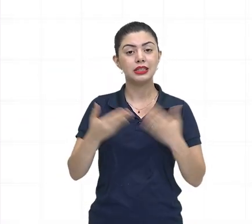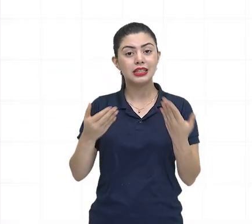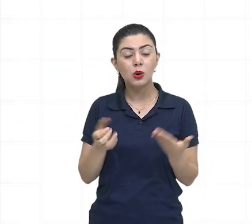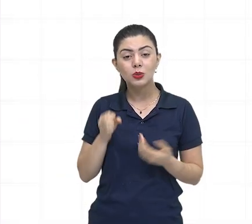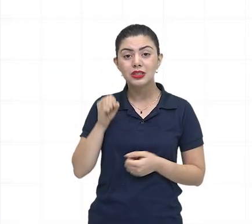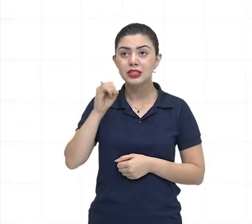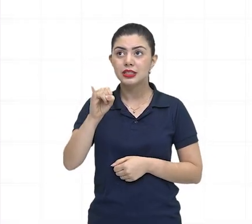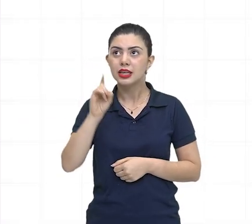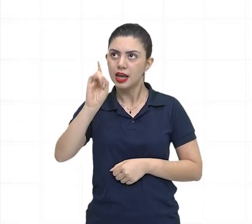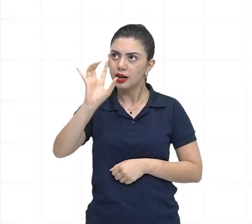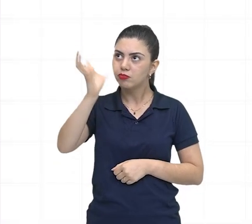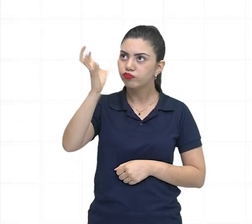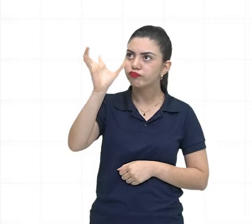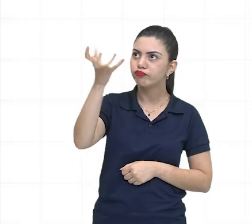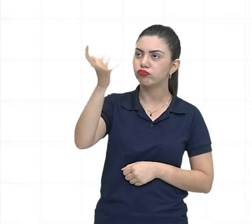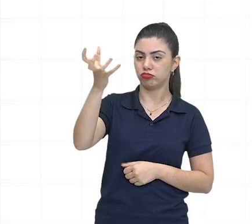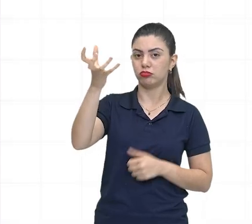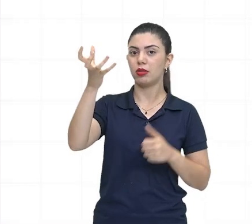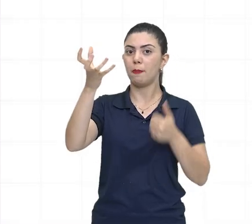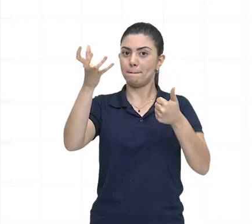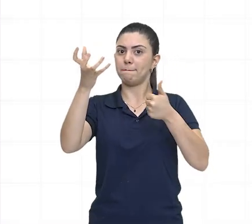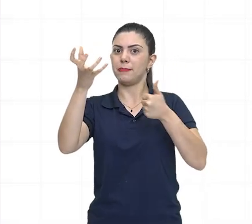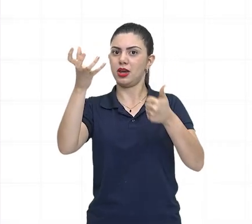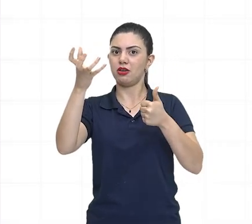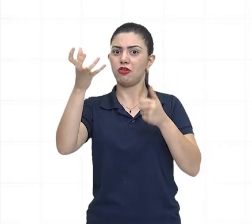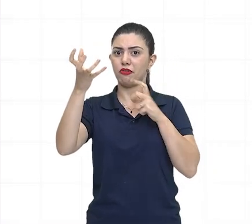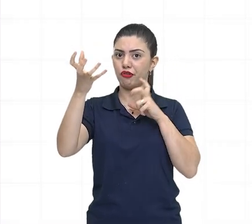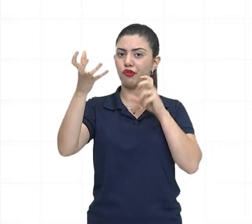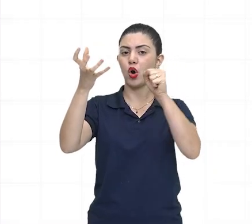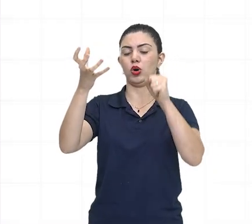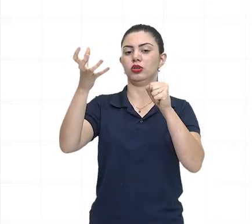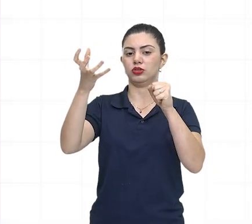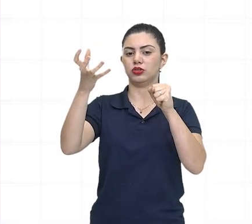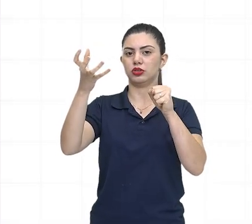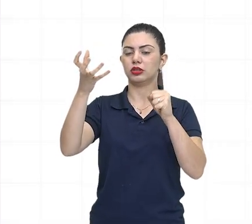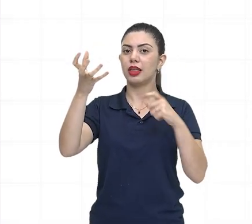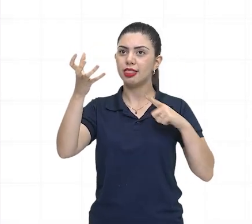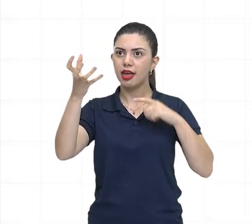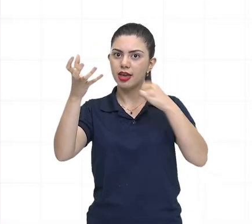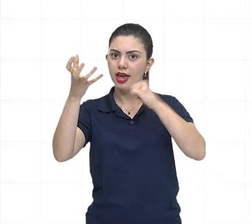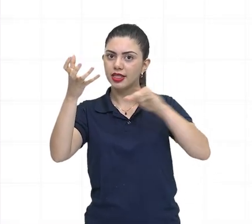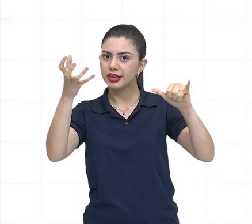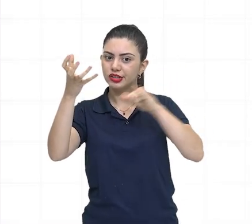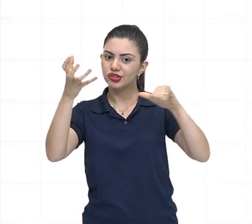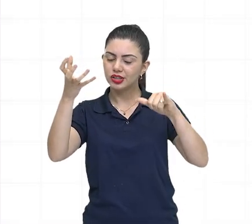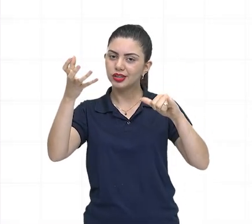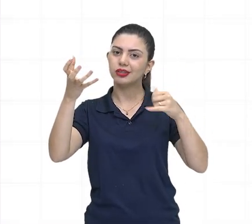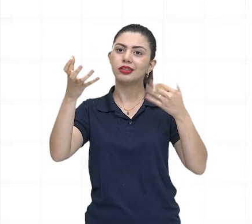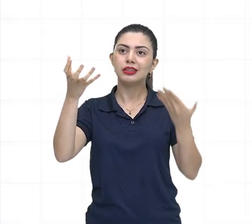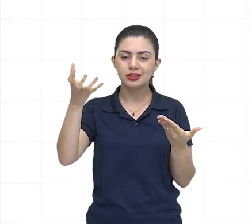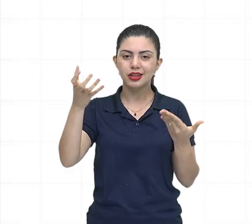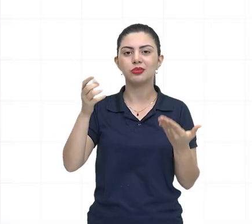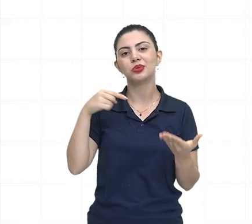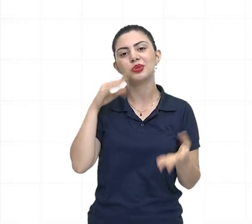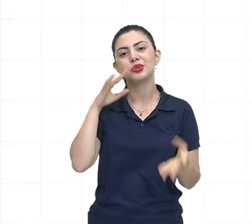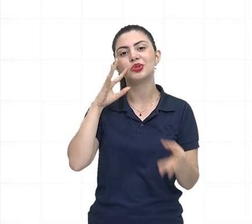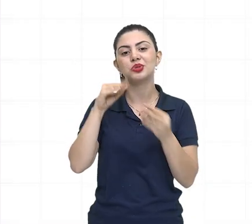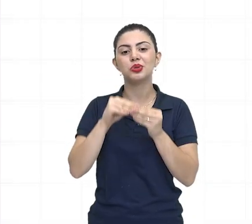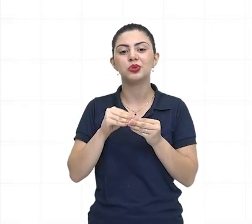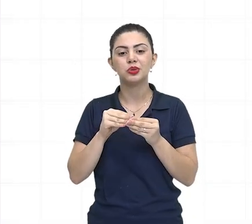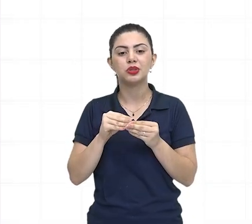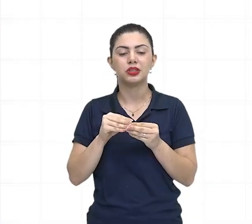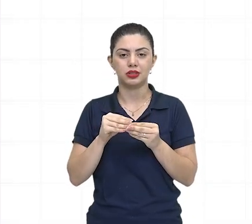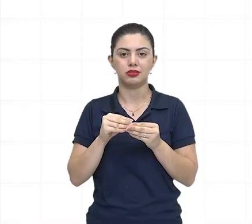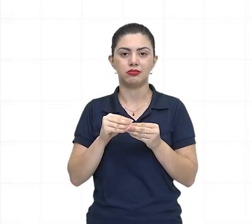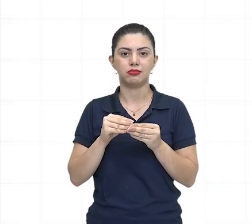essa lâmpada está plugada, se ela está enroscada, né? Que é a mesma coisa. Se sim tem energia sim, então, se a lâmpada não está